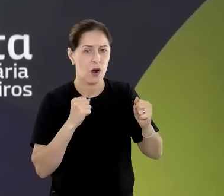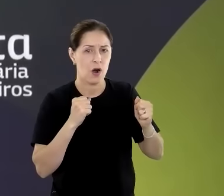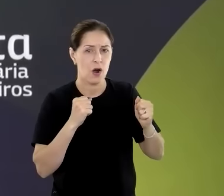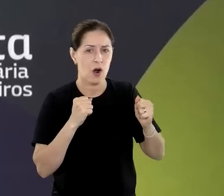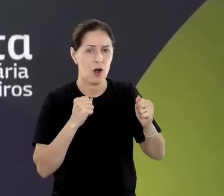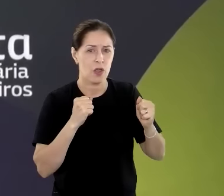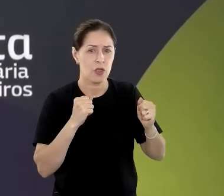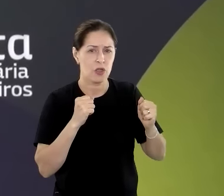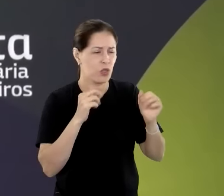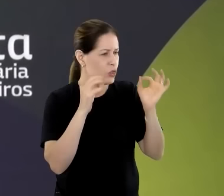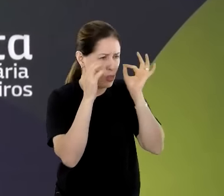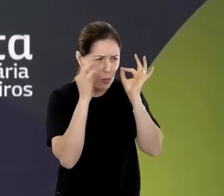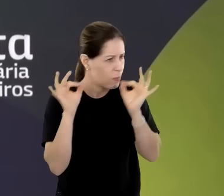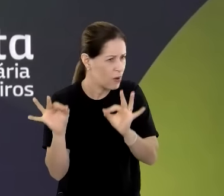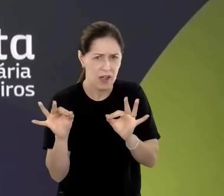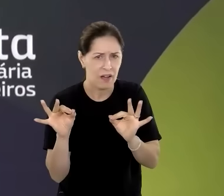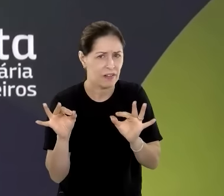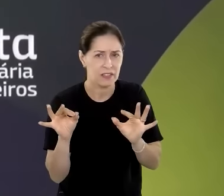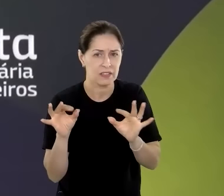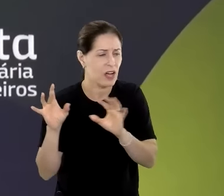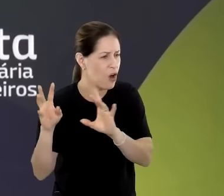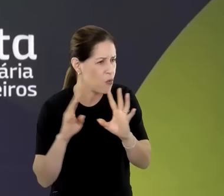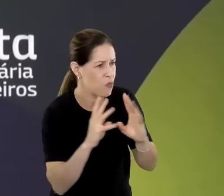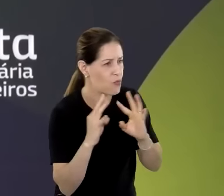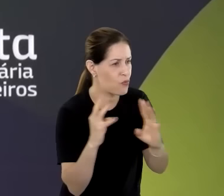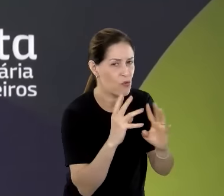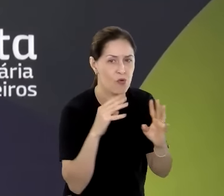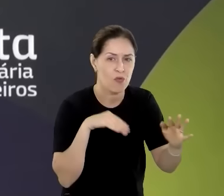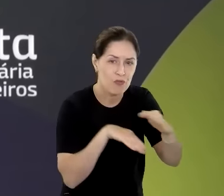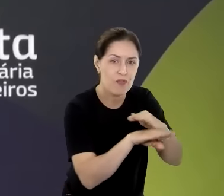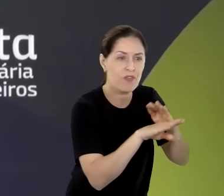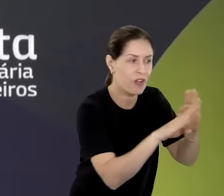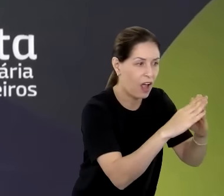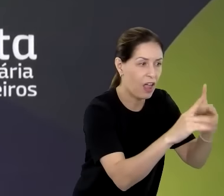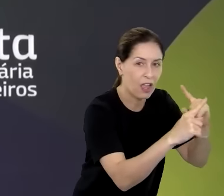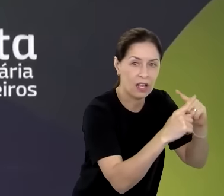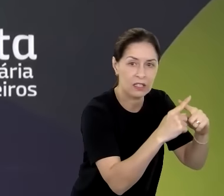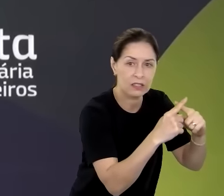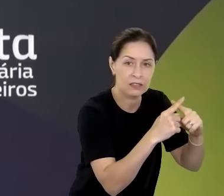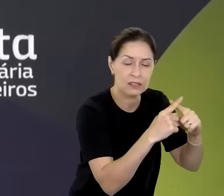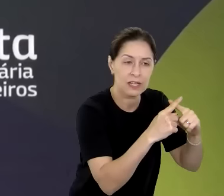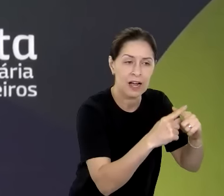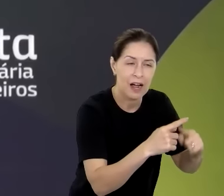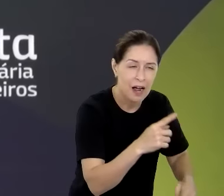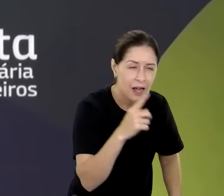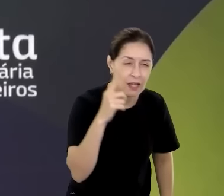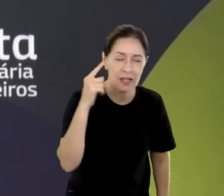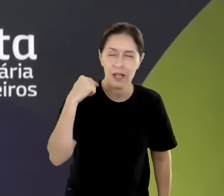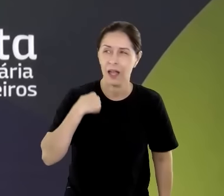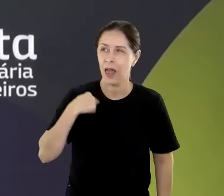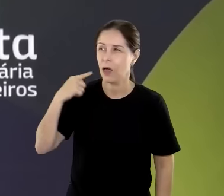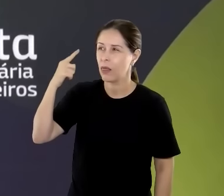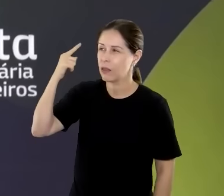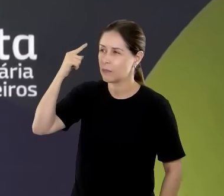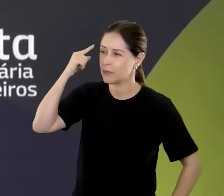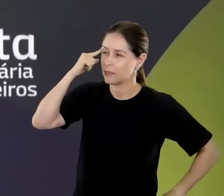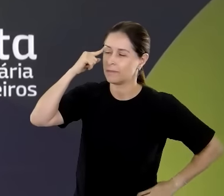Lutero dizia que os pássaros são mestres, são teólogos, são pregadores.